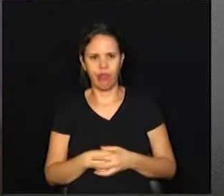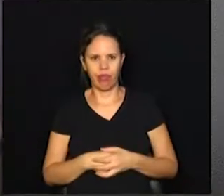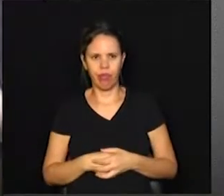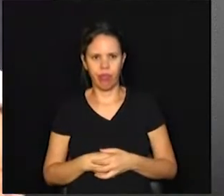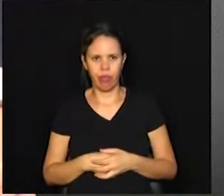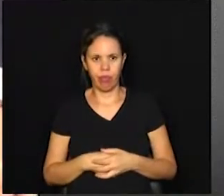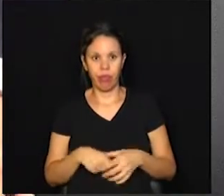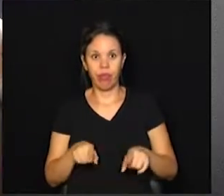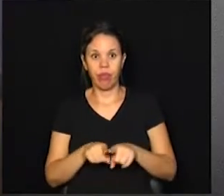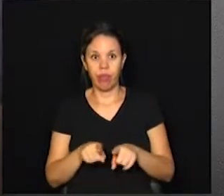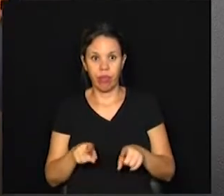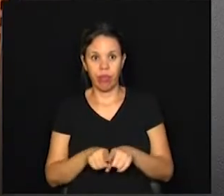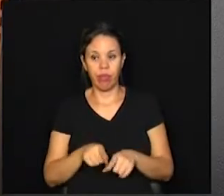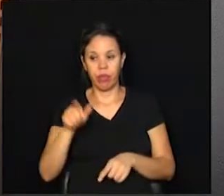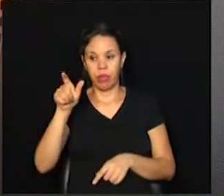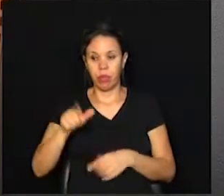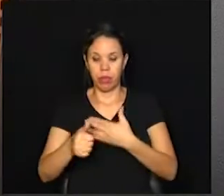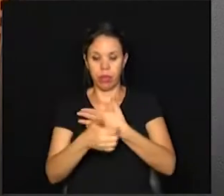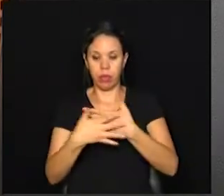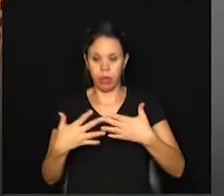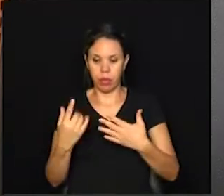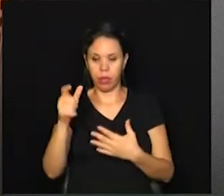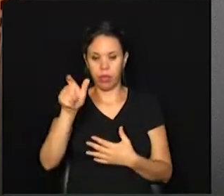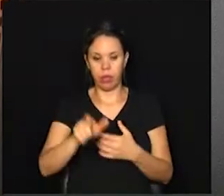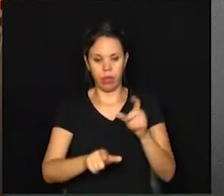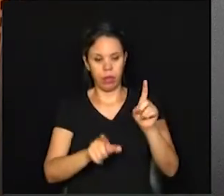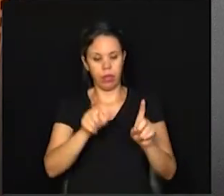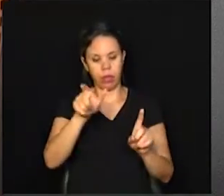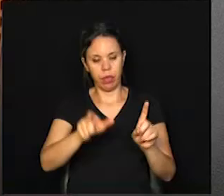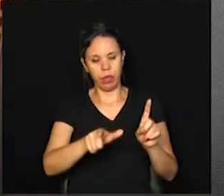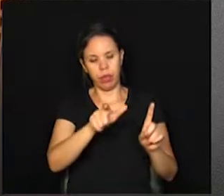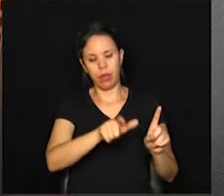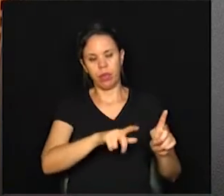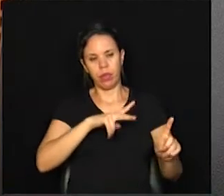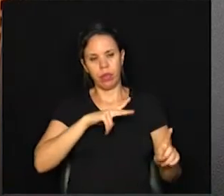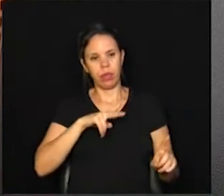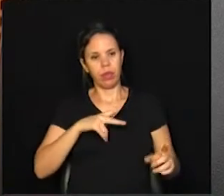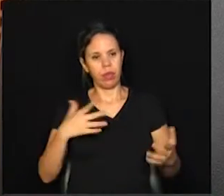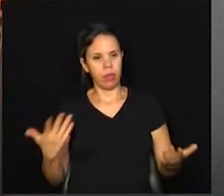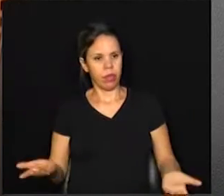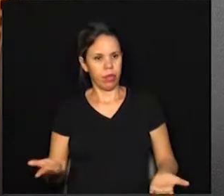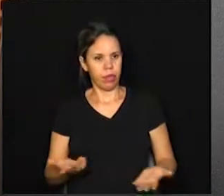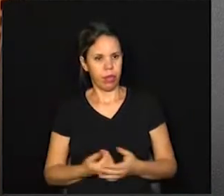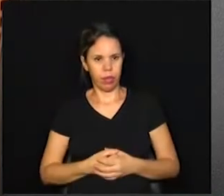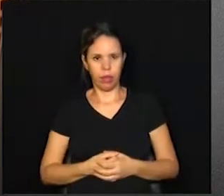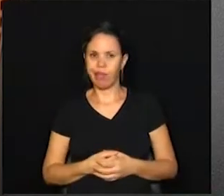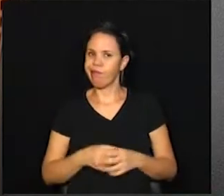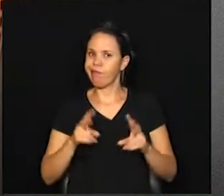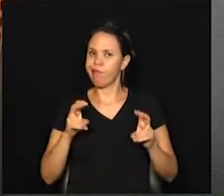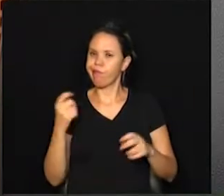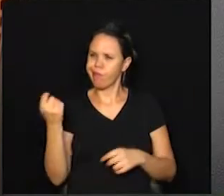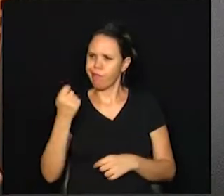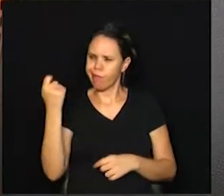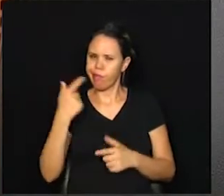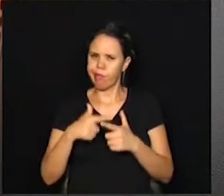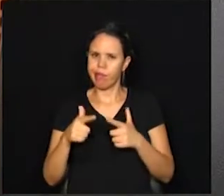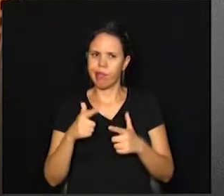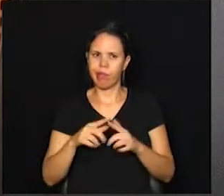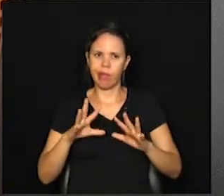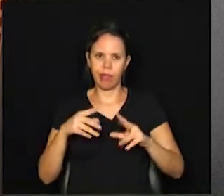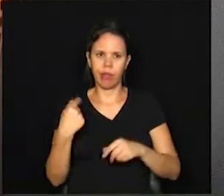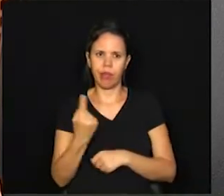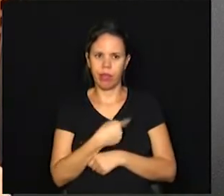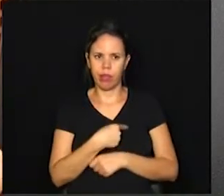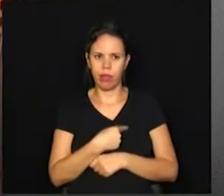como também reputações de indivíduos, né, particulares. Então, é um assunto gravíssimo e todos